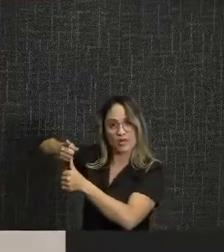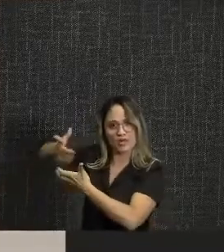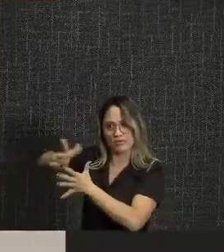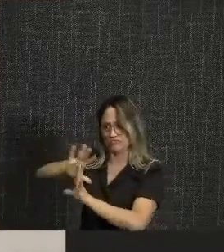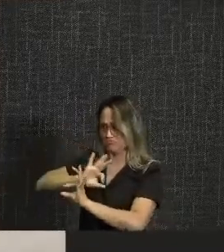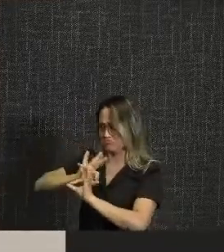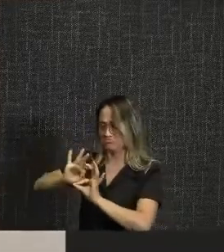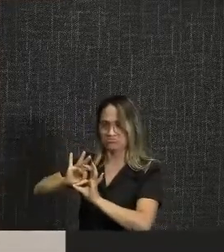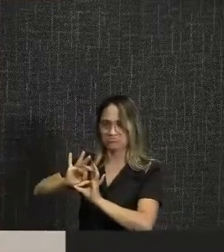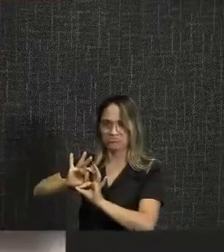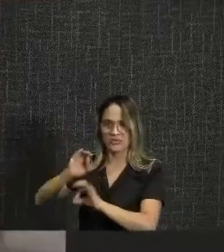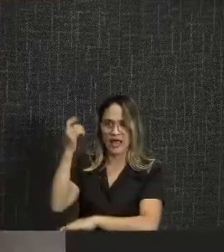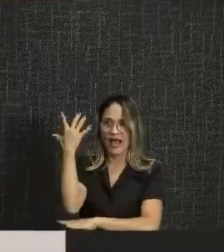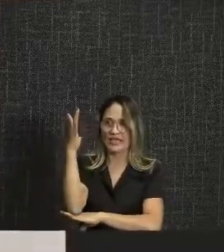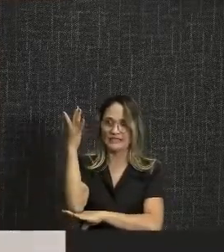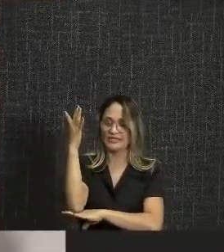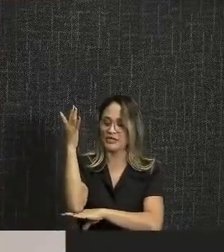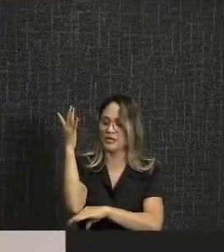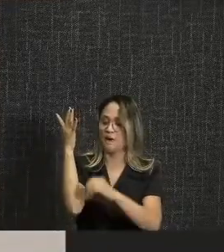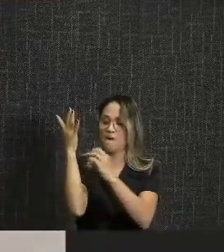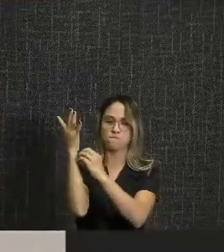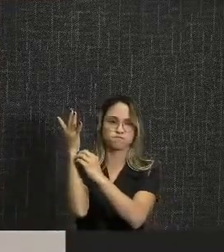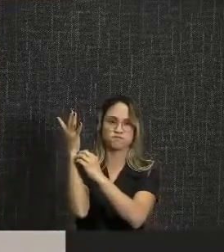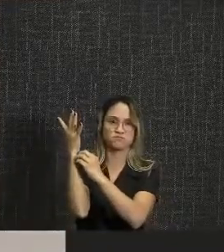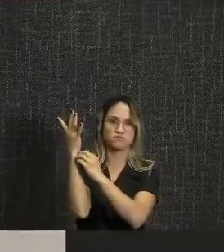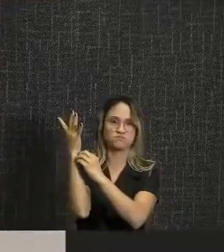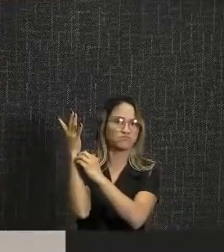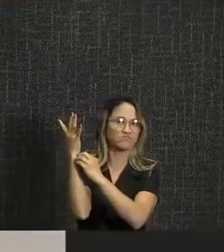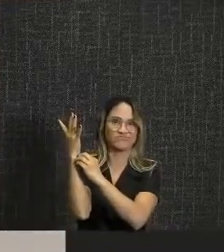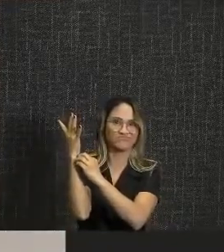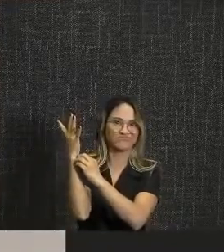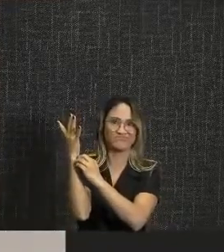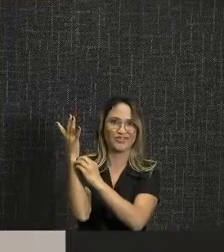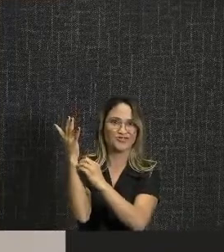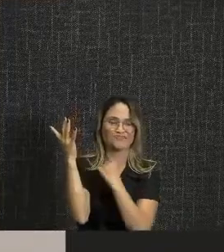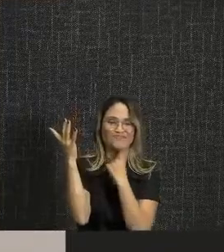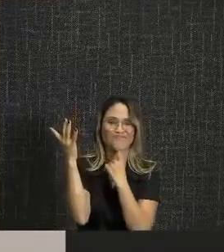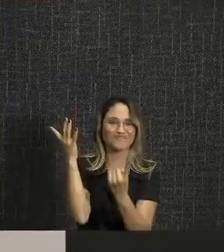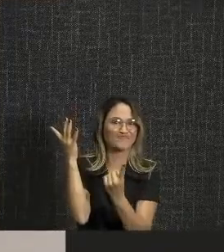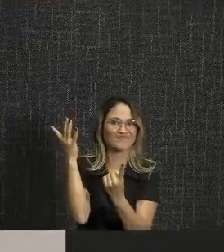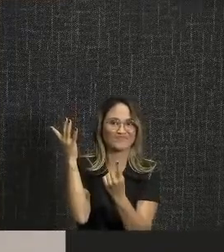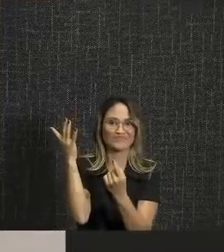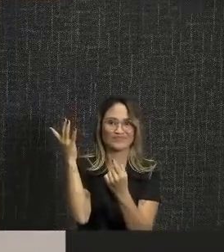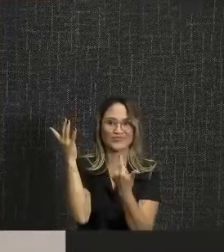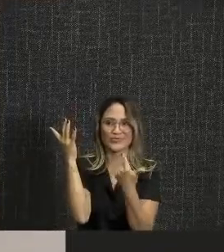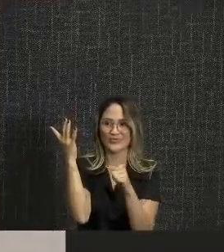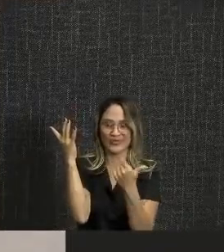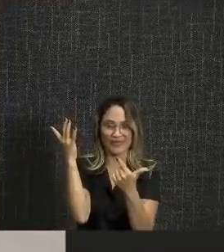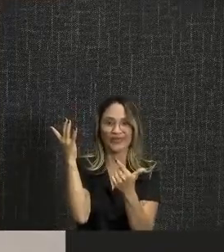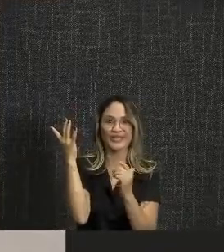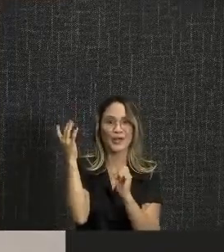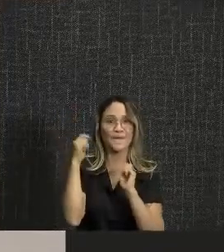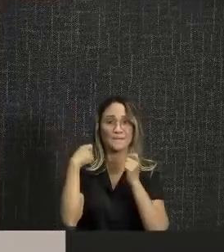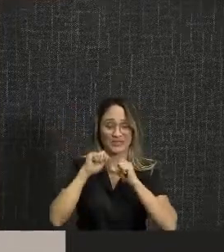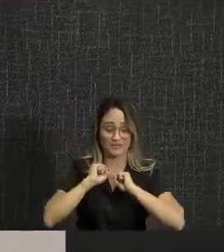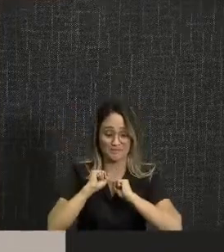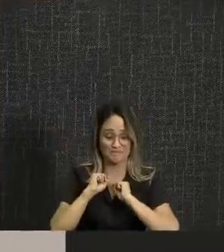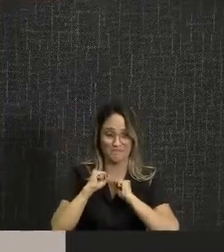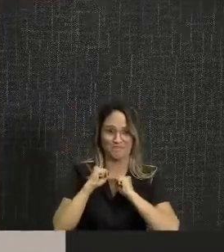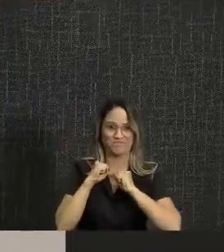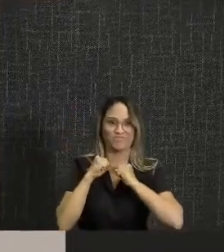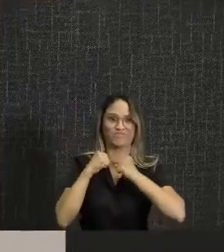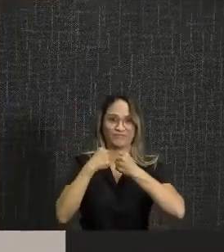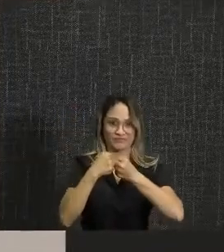ali embaixo, você já não consegue mais. Tem que subir no pé lá no topo pegar a maçã. O trabalho é muito grande para você ter retorno.